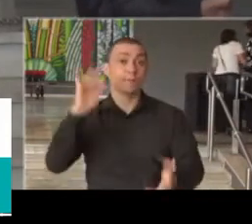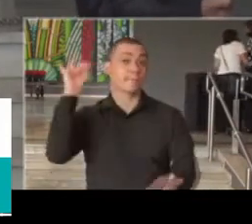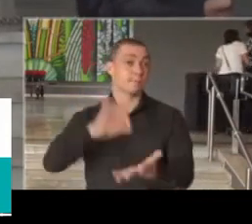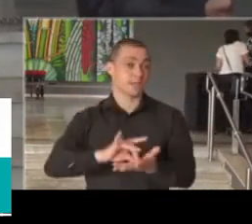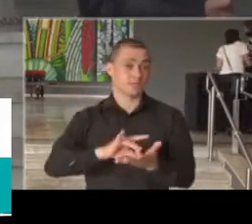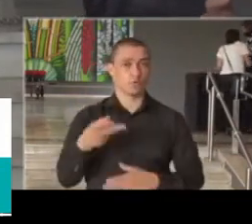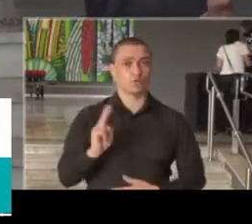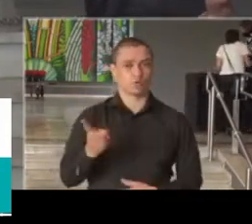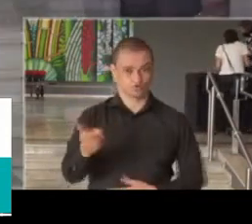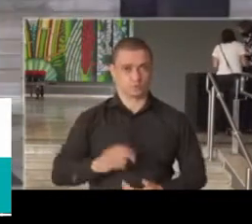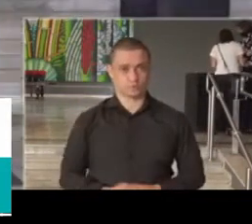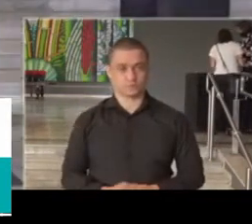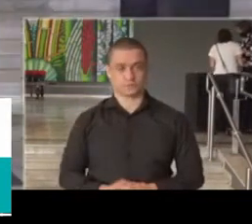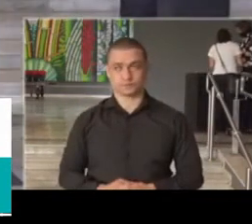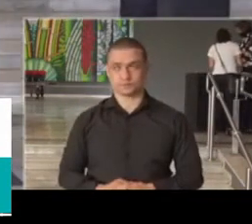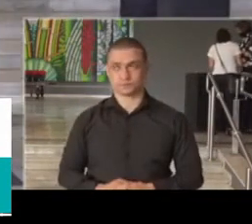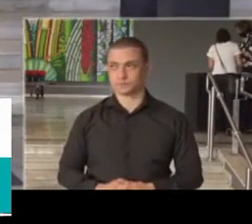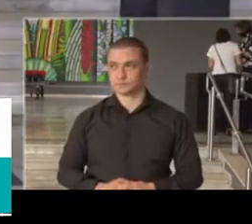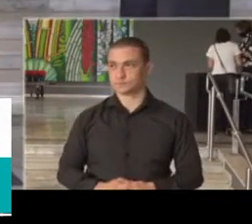continuar.